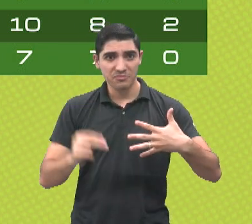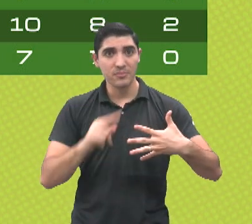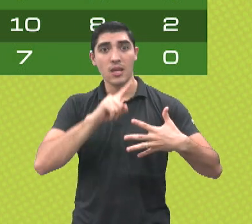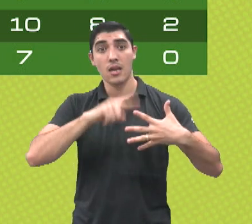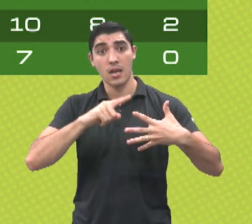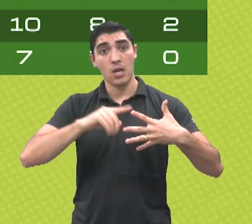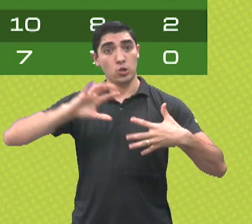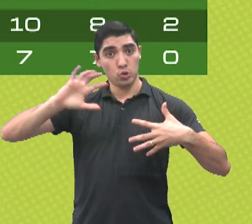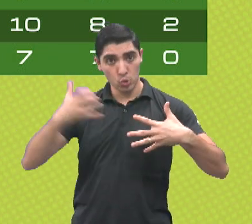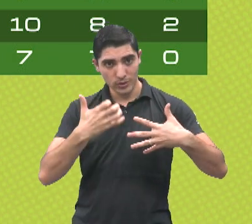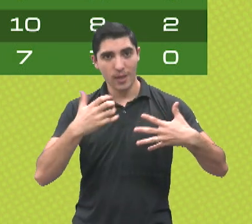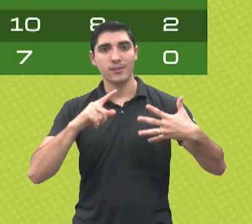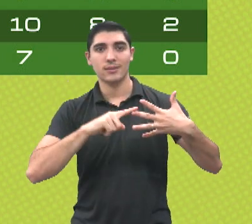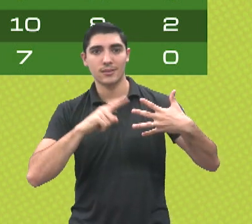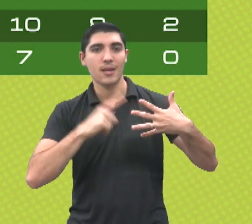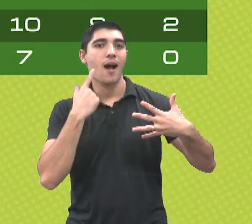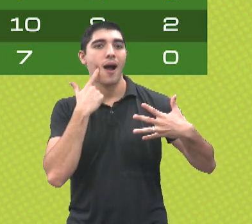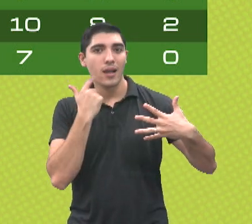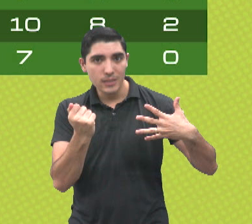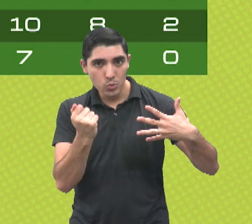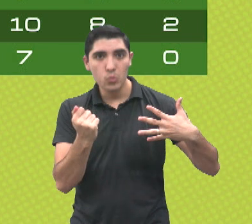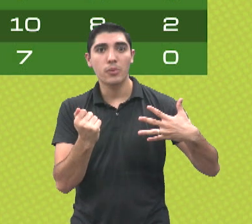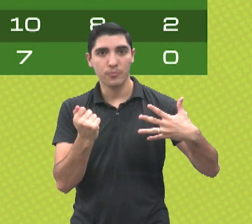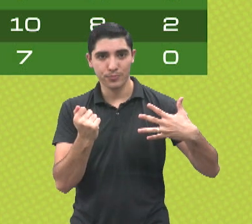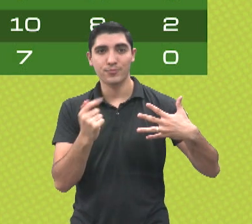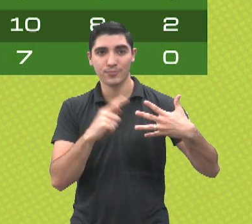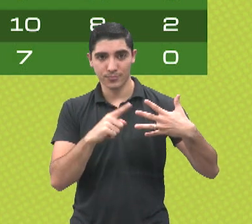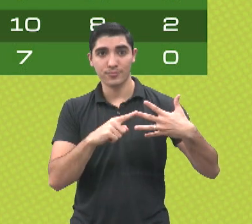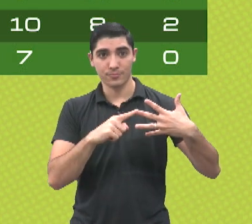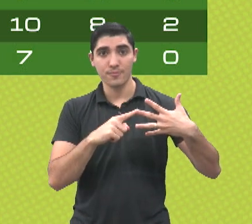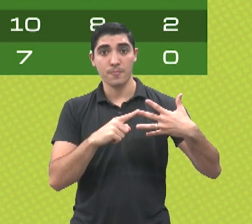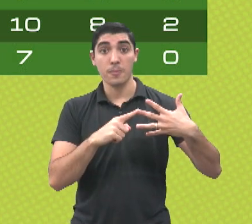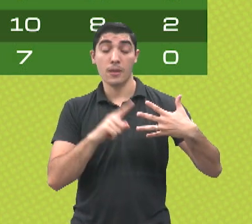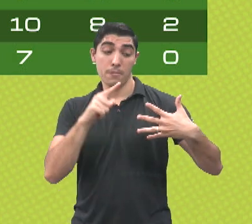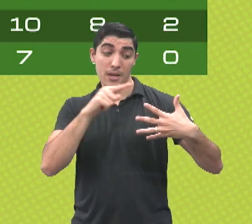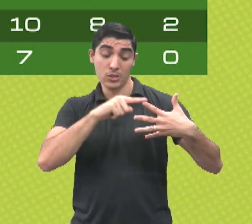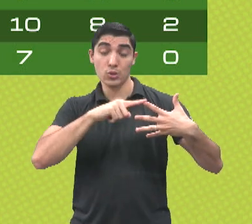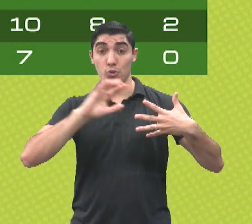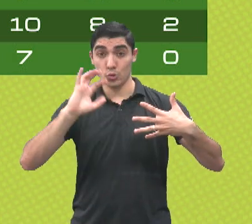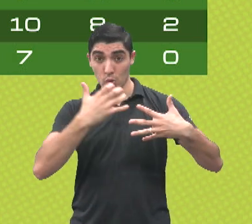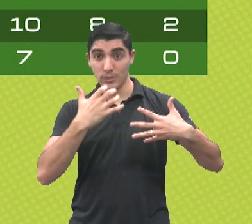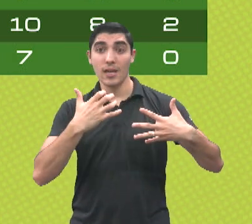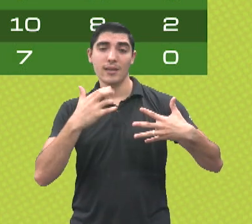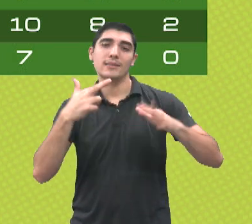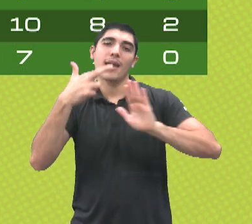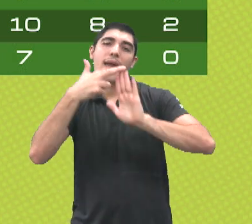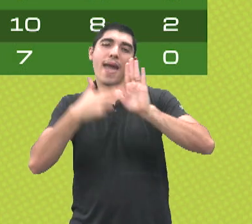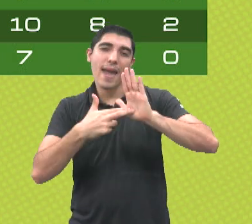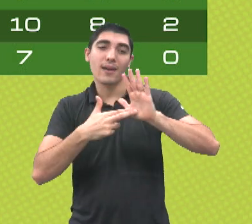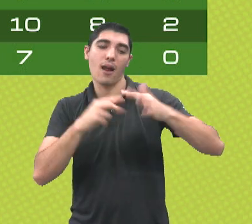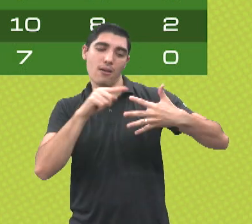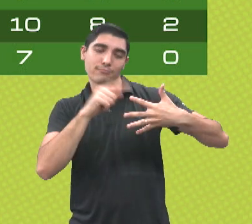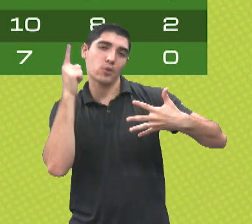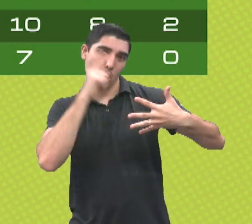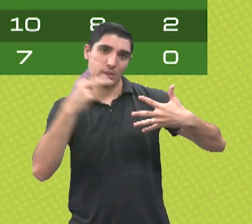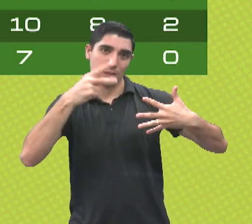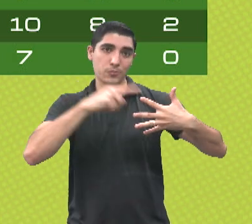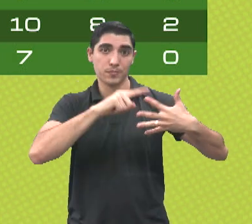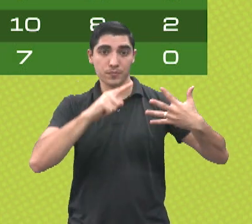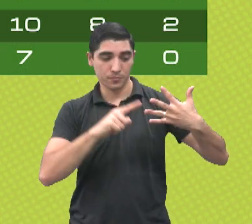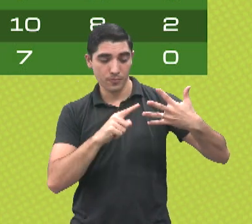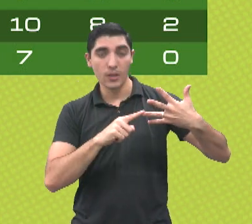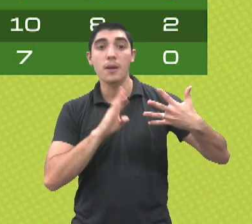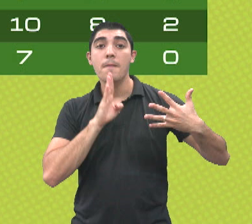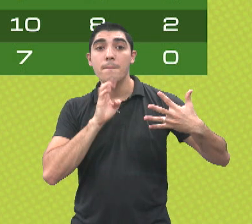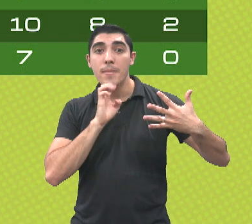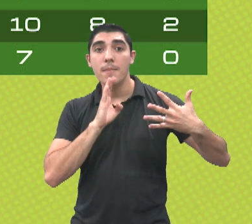Joseense, Araçatuba que dividem ali a segunda posição, mas o Joseense pelos critérios de desempate fica na vice-liderança, seguido por Inter de